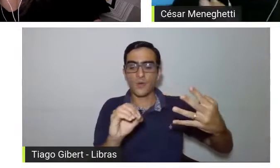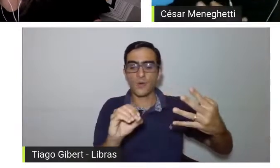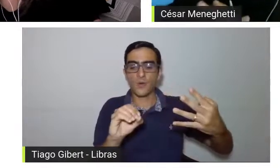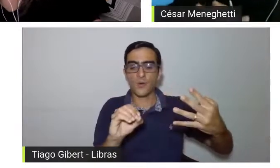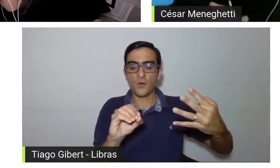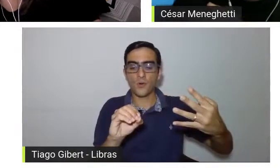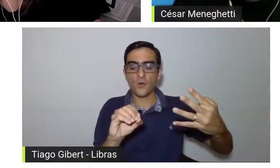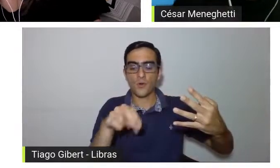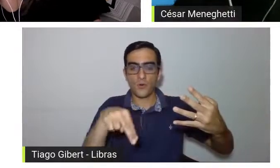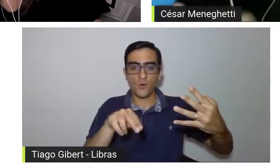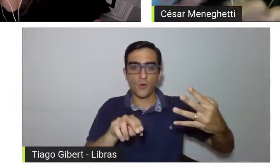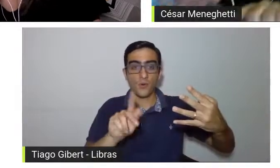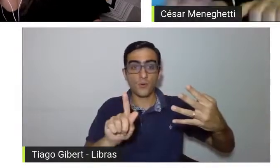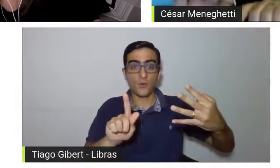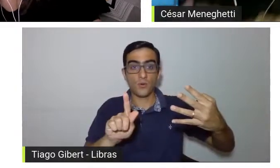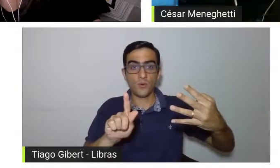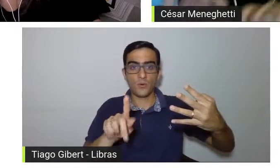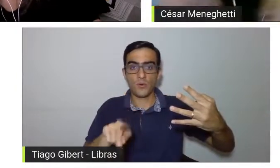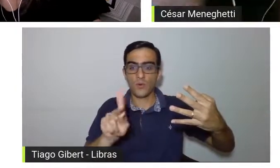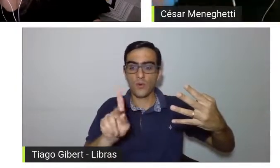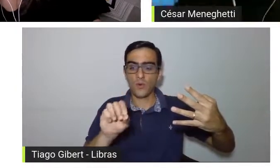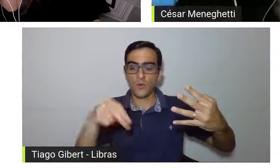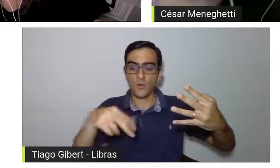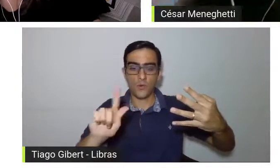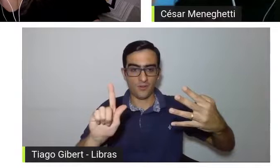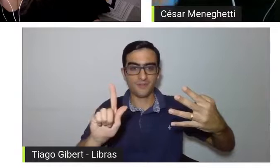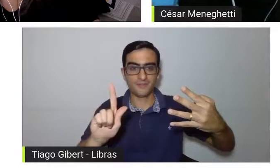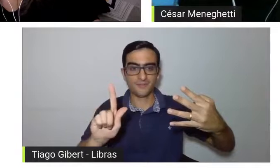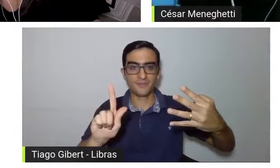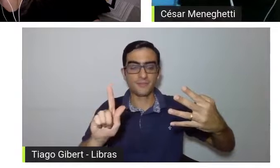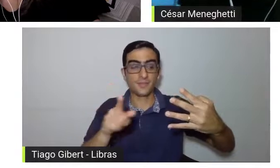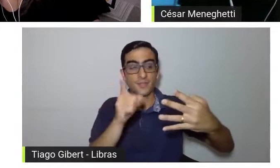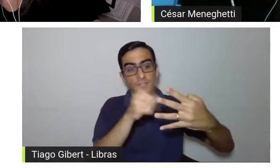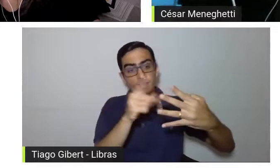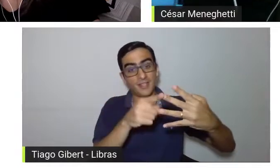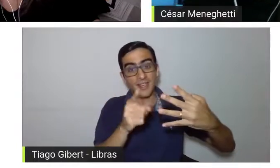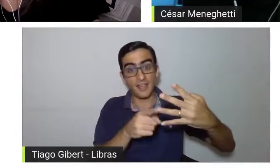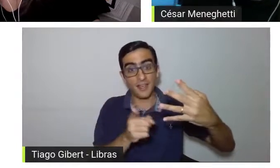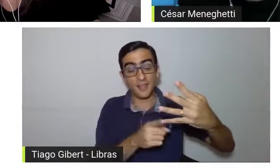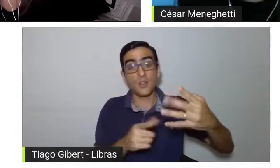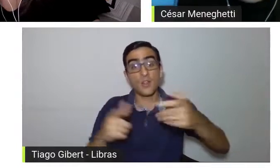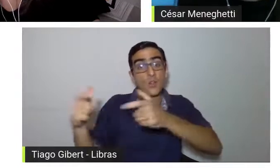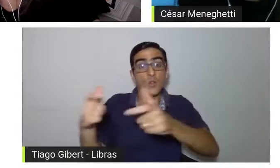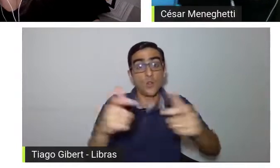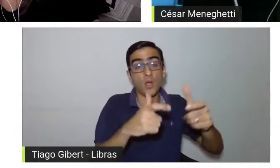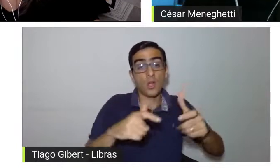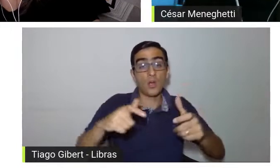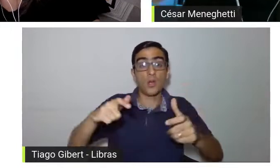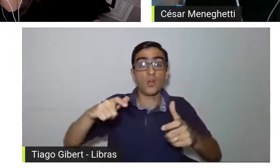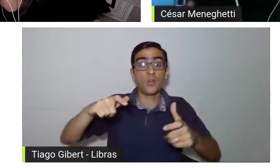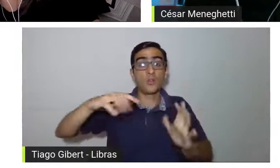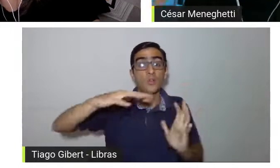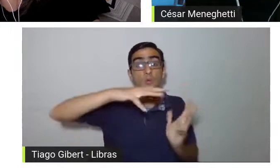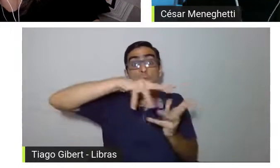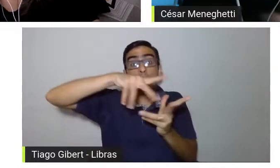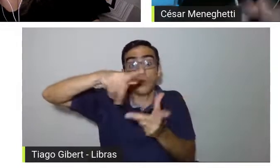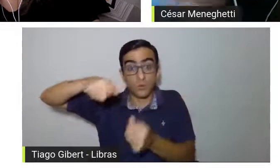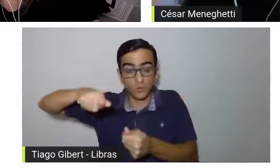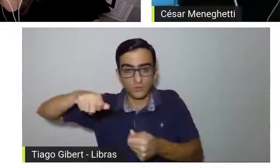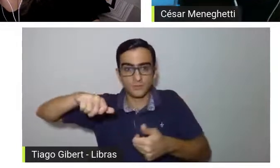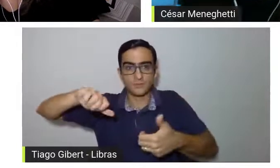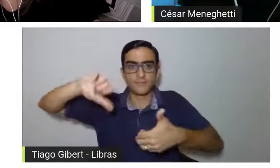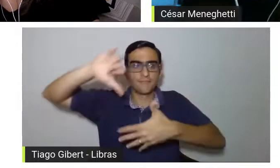e as coisas. Então, praticamente são quatro pedaços do mundo, quatro continentes, condensados